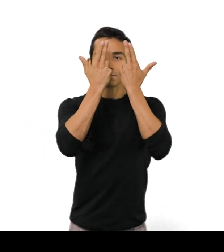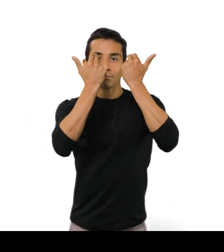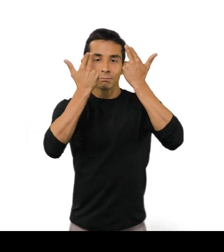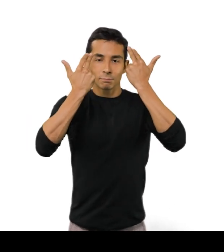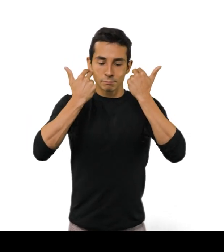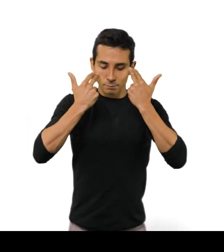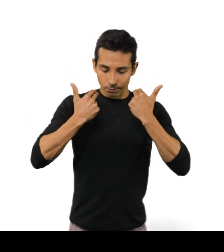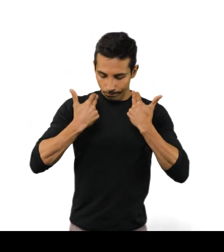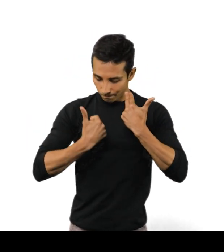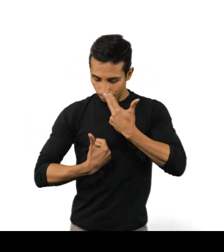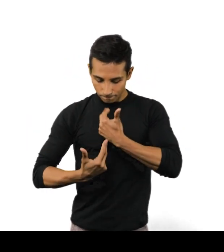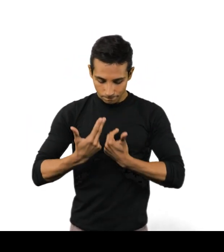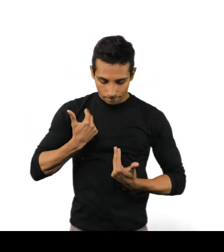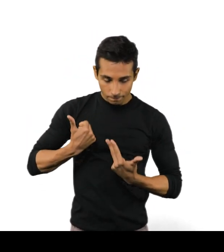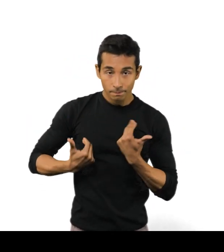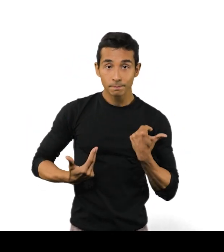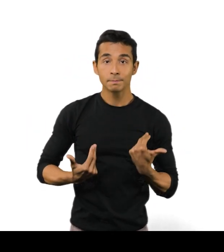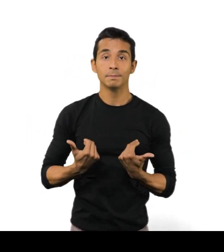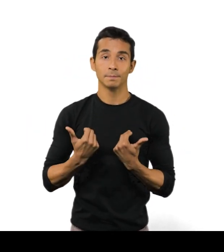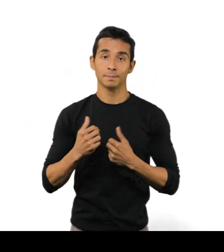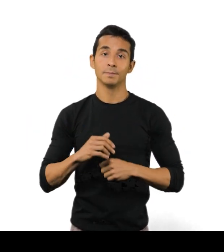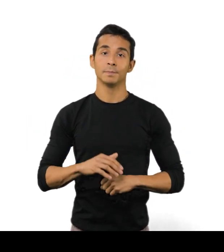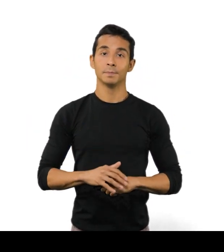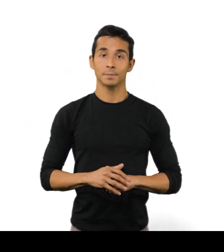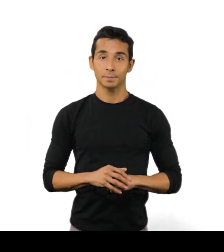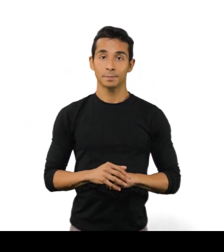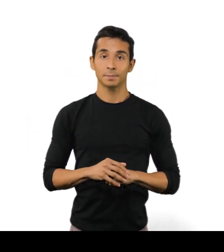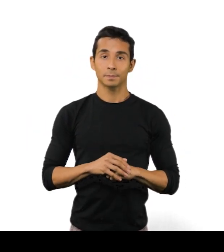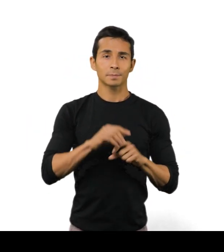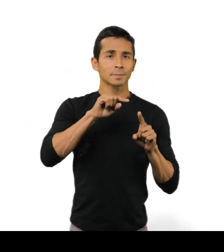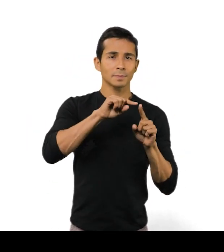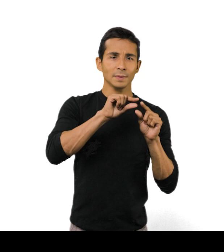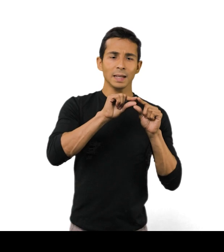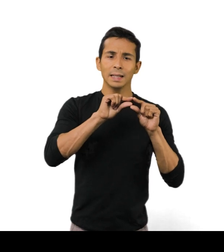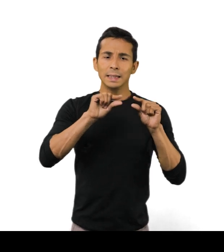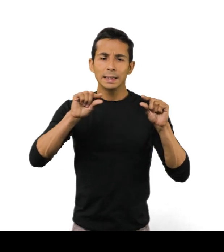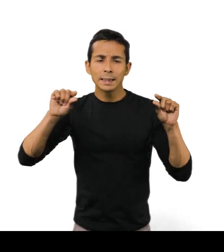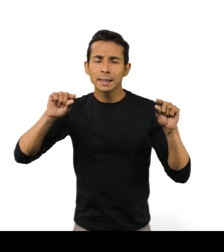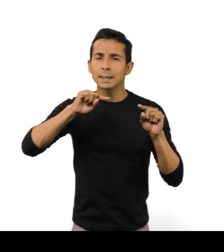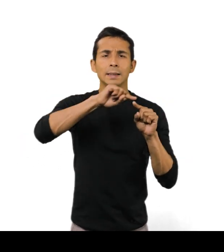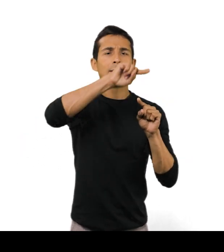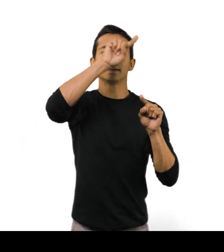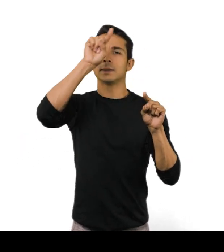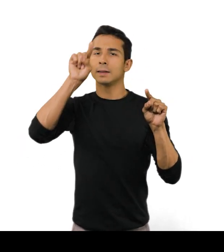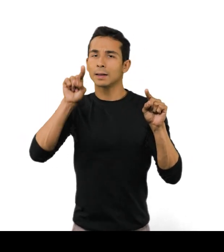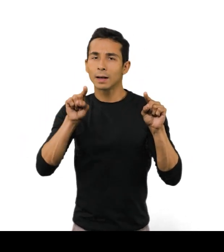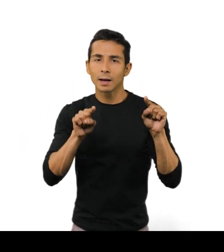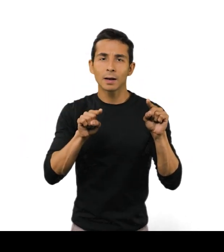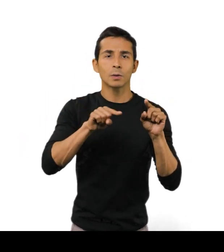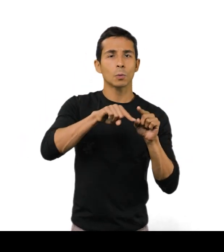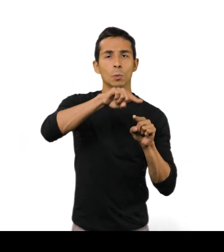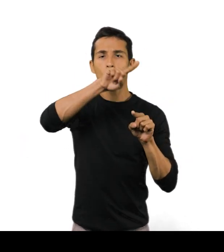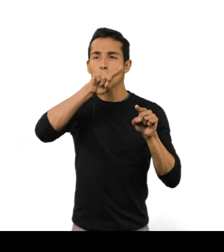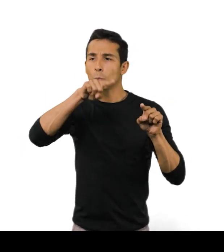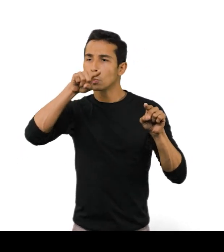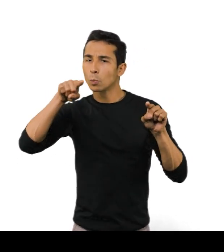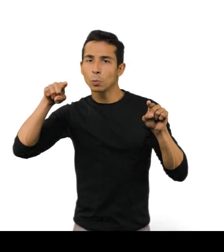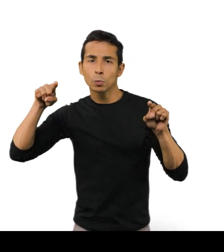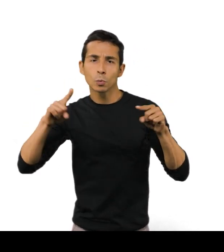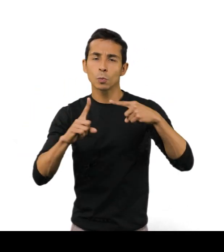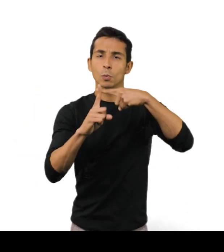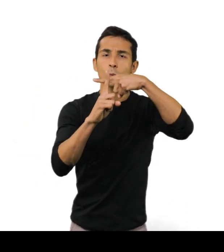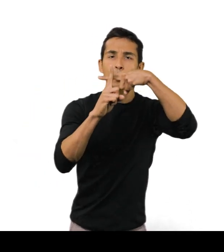utilizam nas pinturas faciais e corporais. As linhas, os arcos, as ondulações,